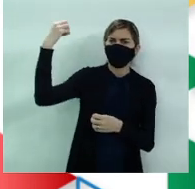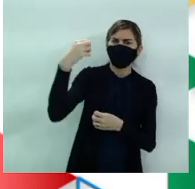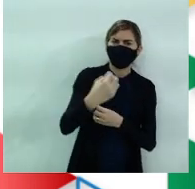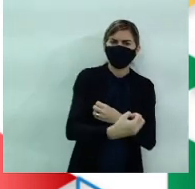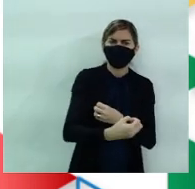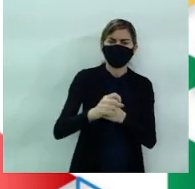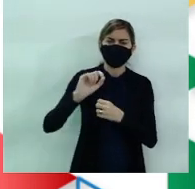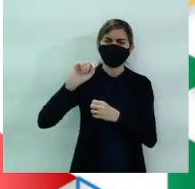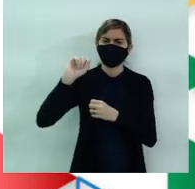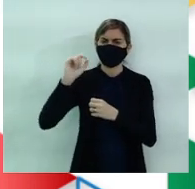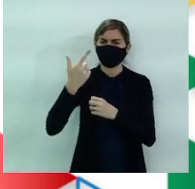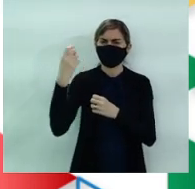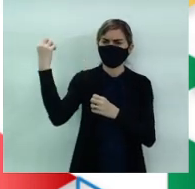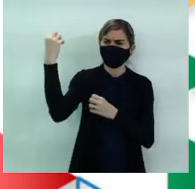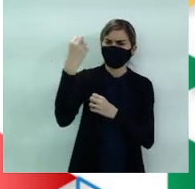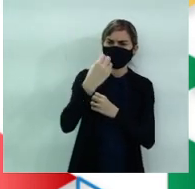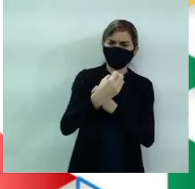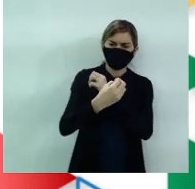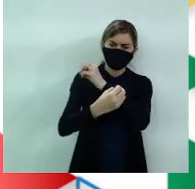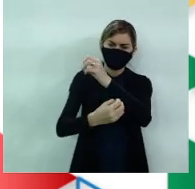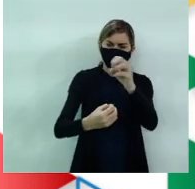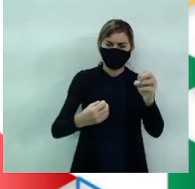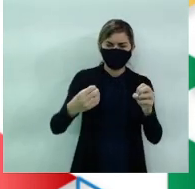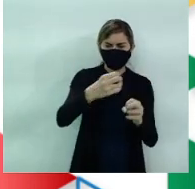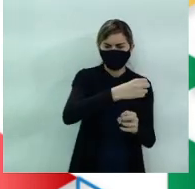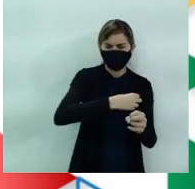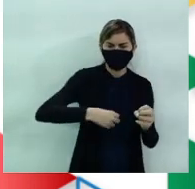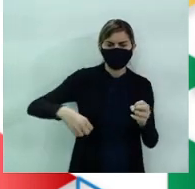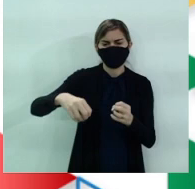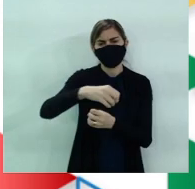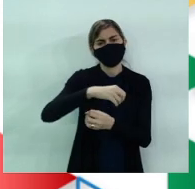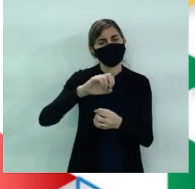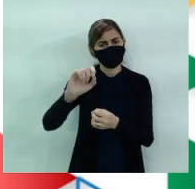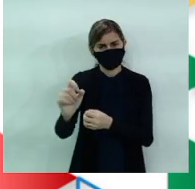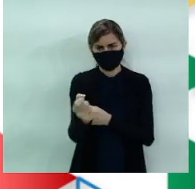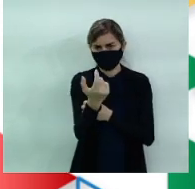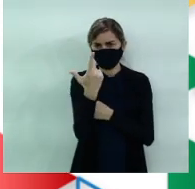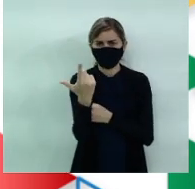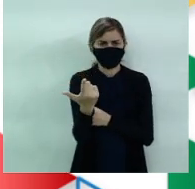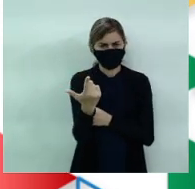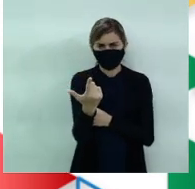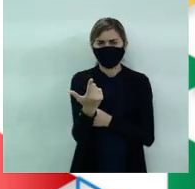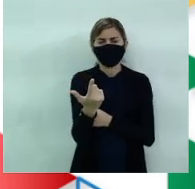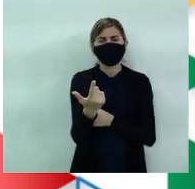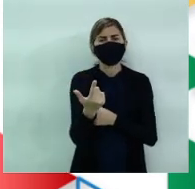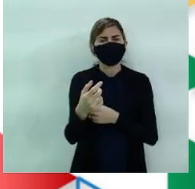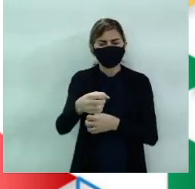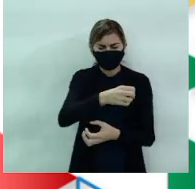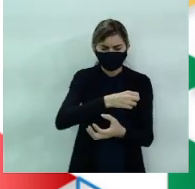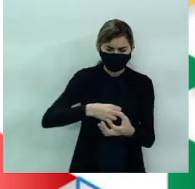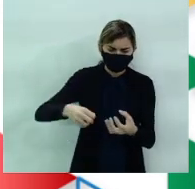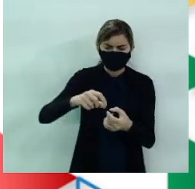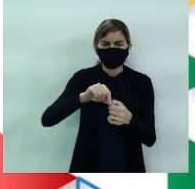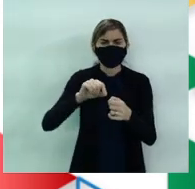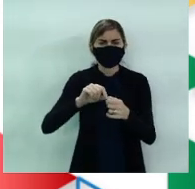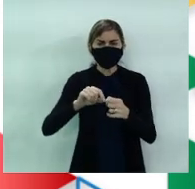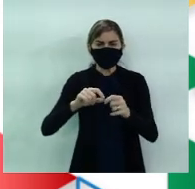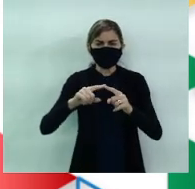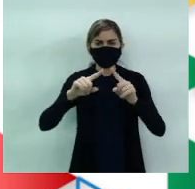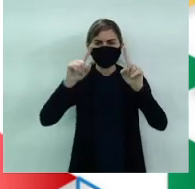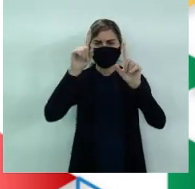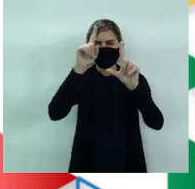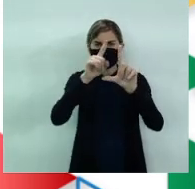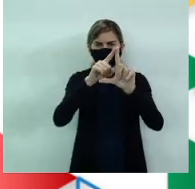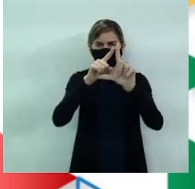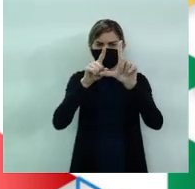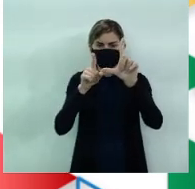direção ao Sol, mas como as suas velocidades orbitais são muito grandes e fazem aí um ângulo de